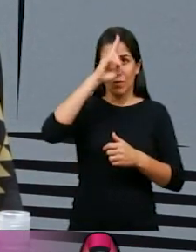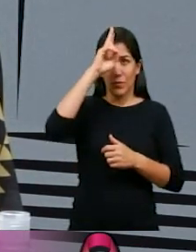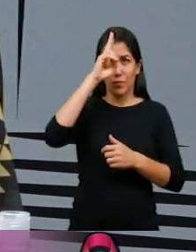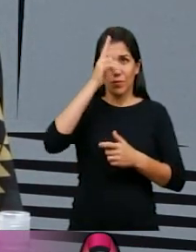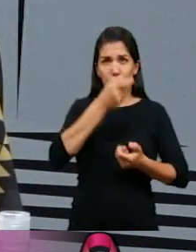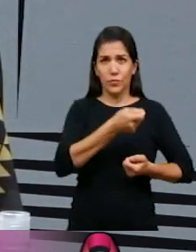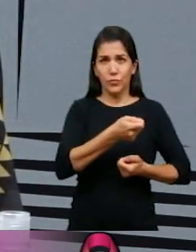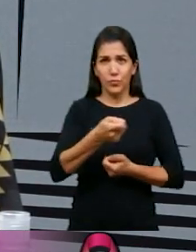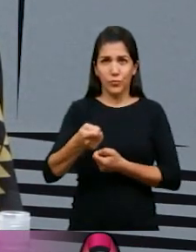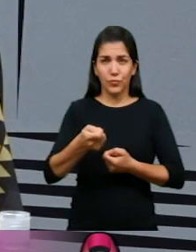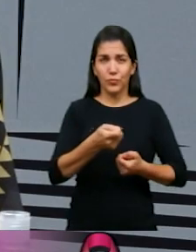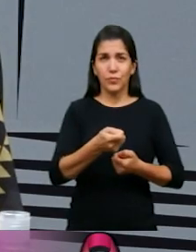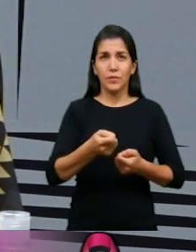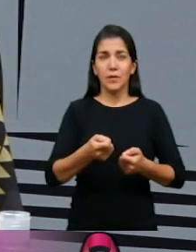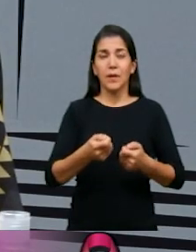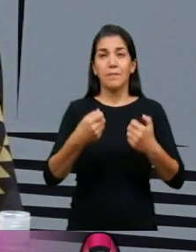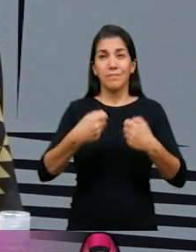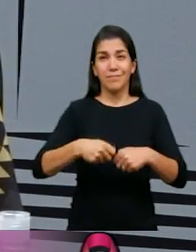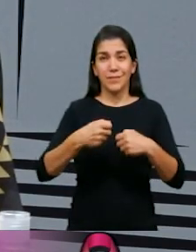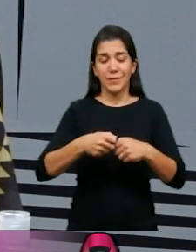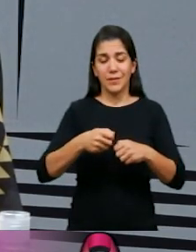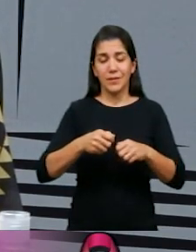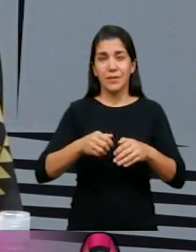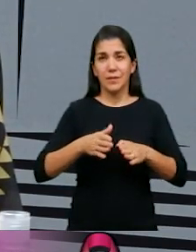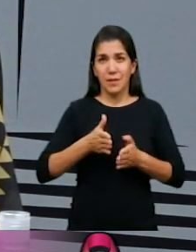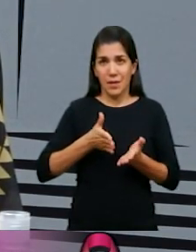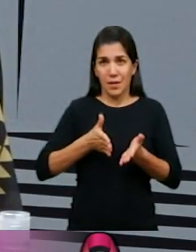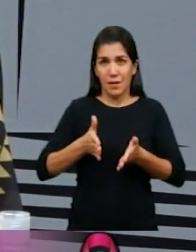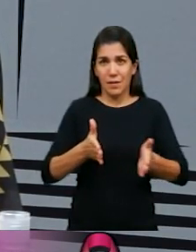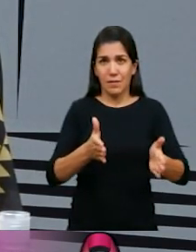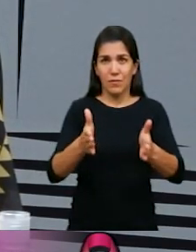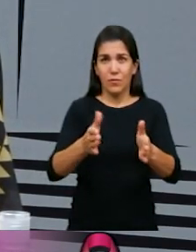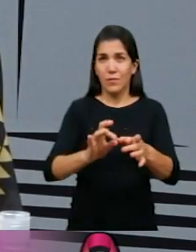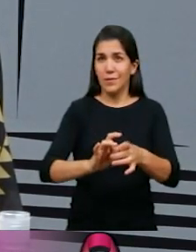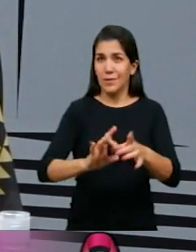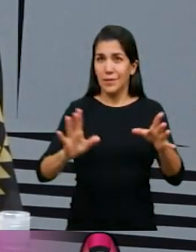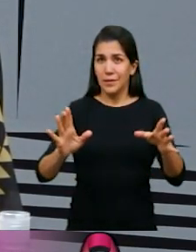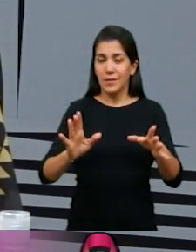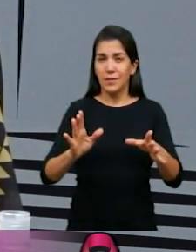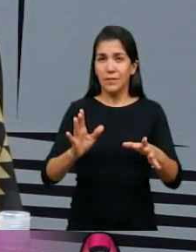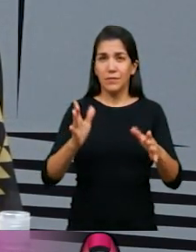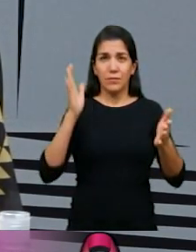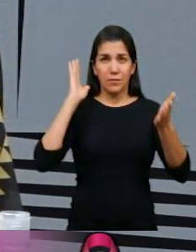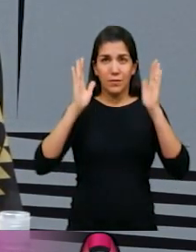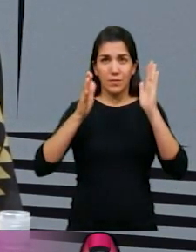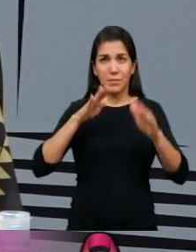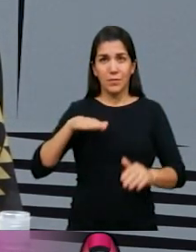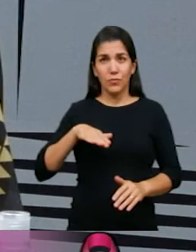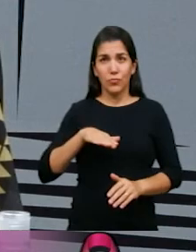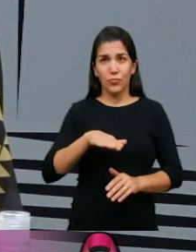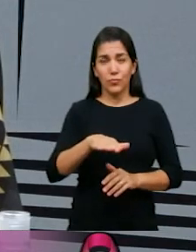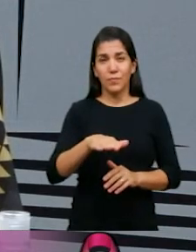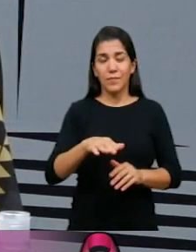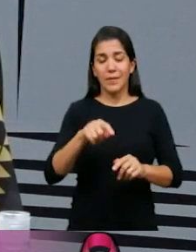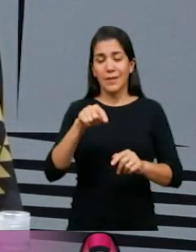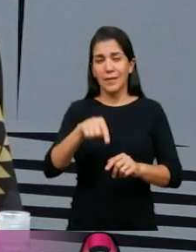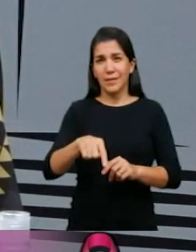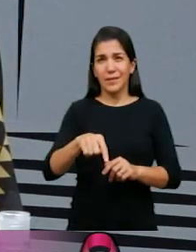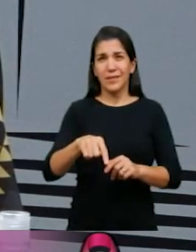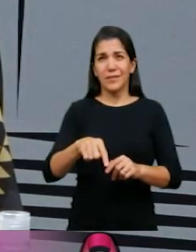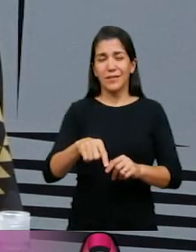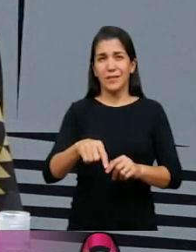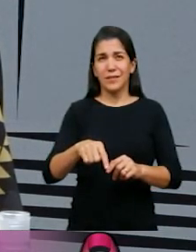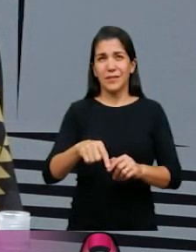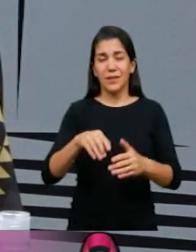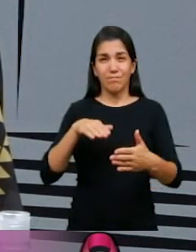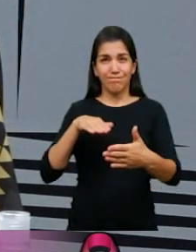maior naquele local para manobras de suas viaturas e que, com referida base da Guarda Municipal, será